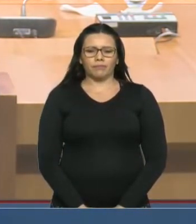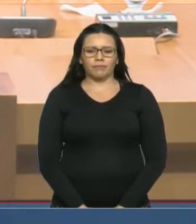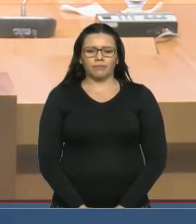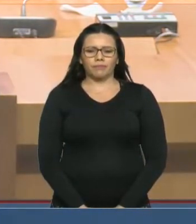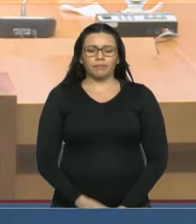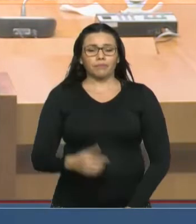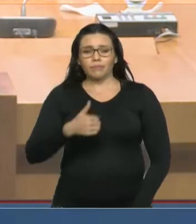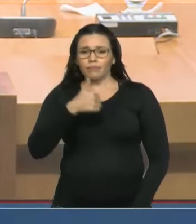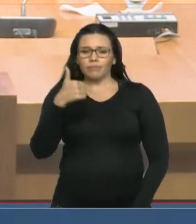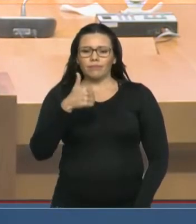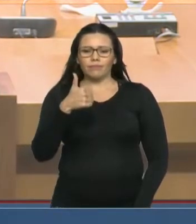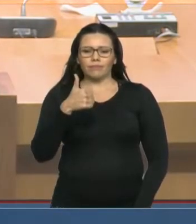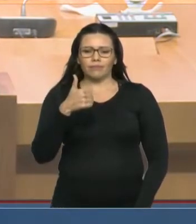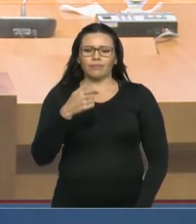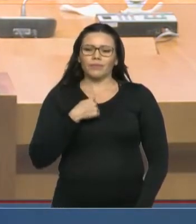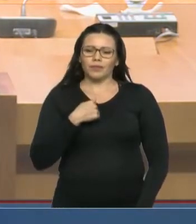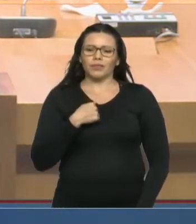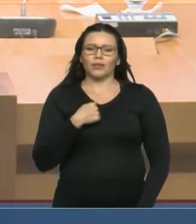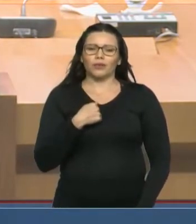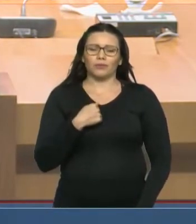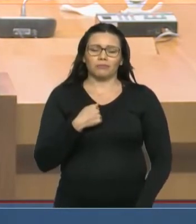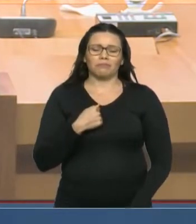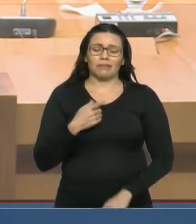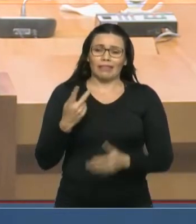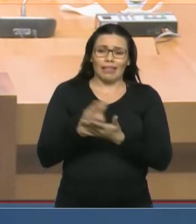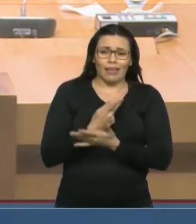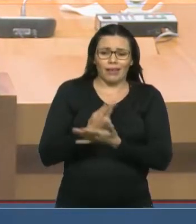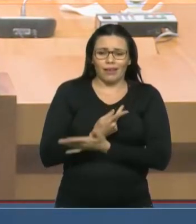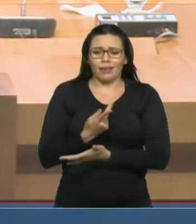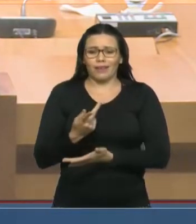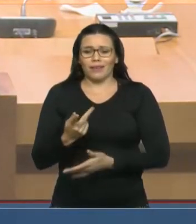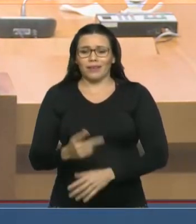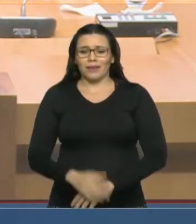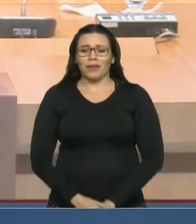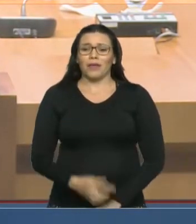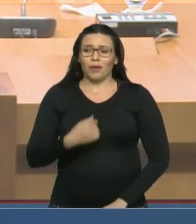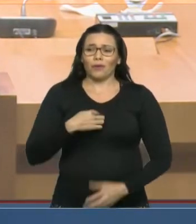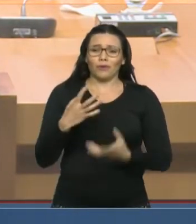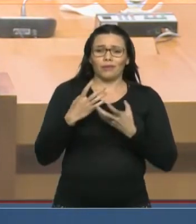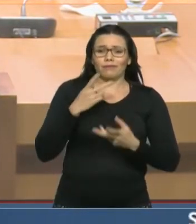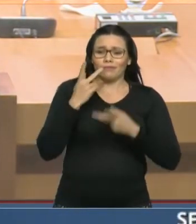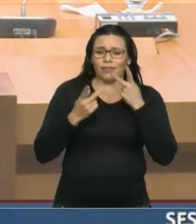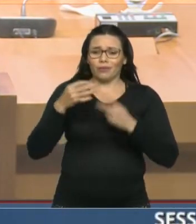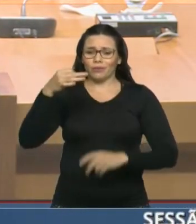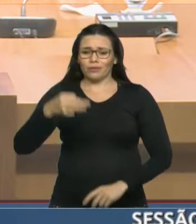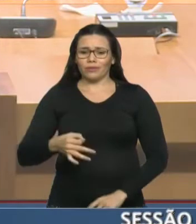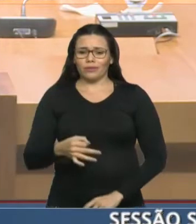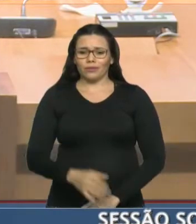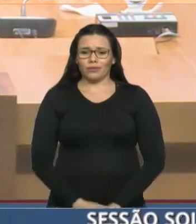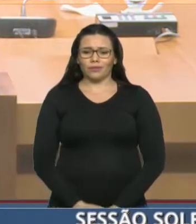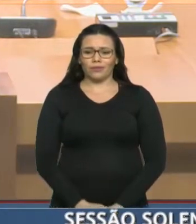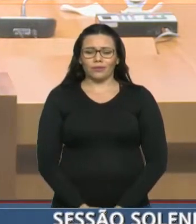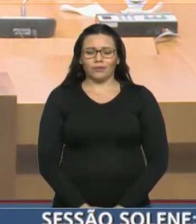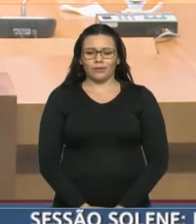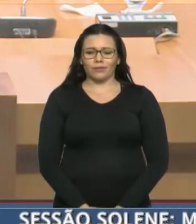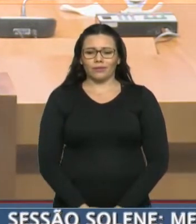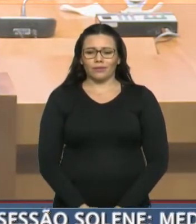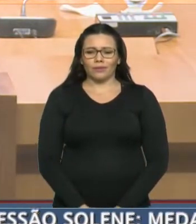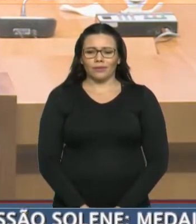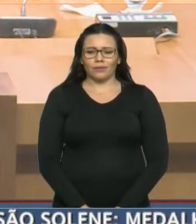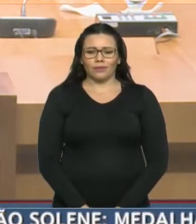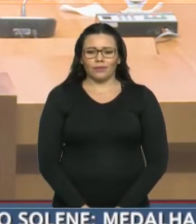Primeiro, eu quero consertar um equívoco inaceitável, que foi justamente nominar